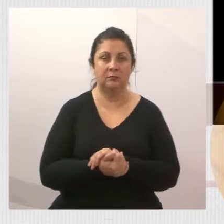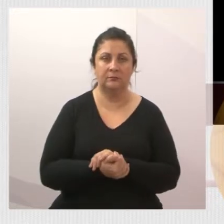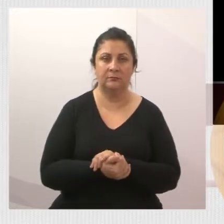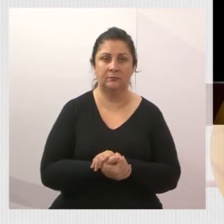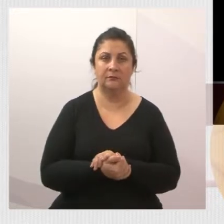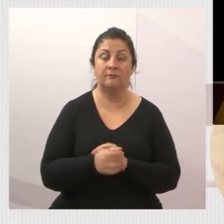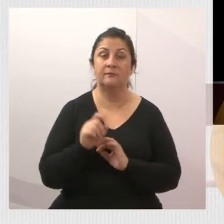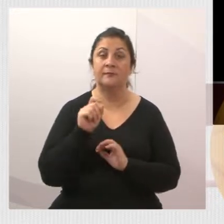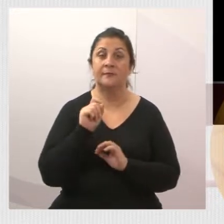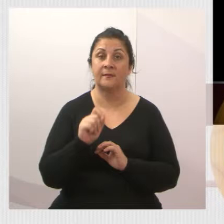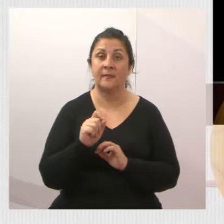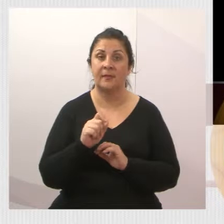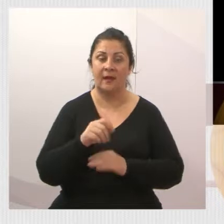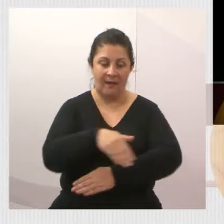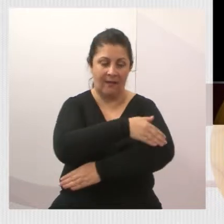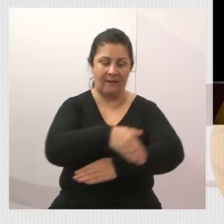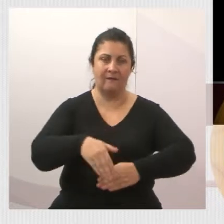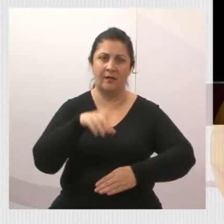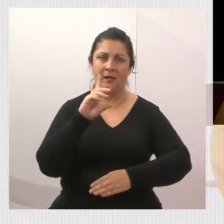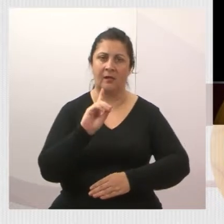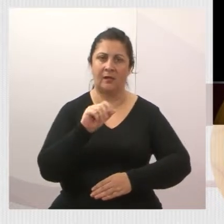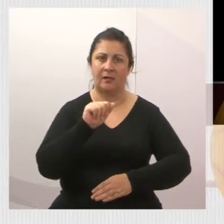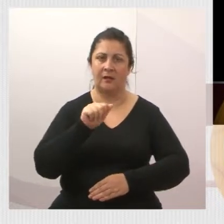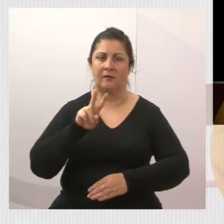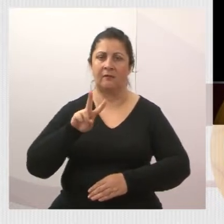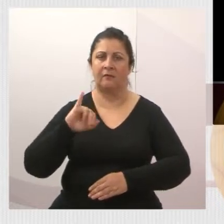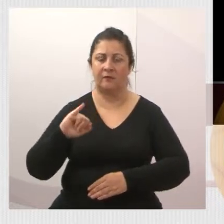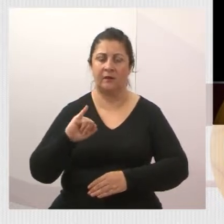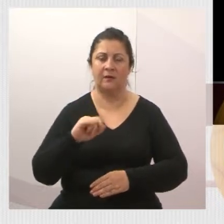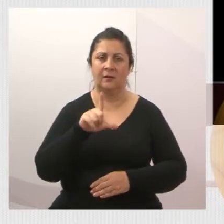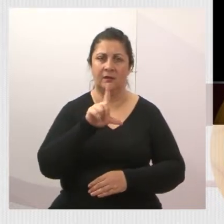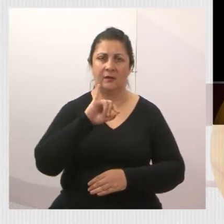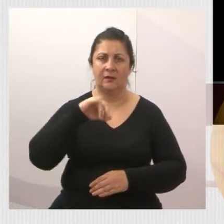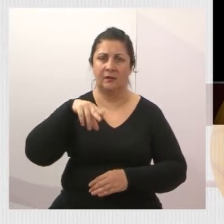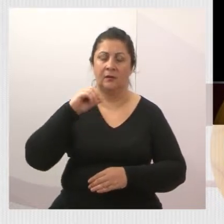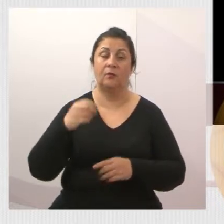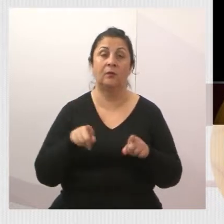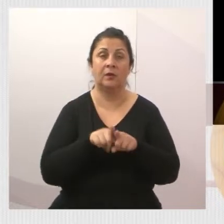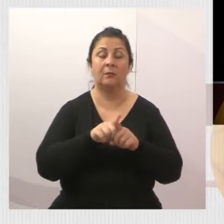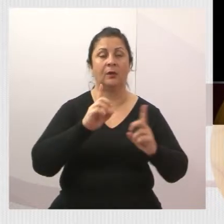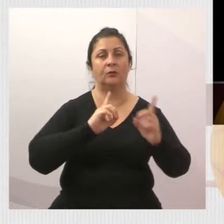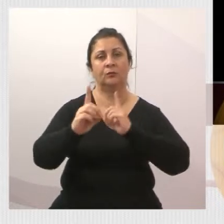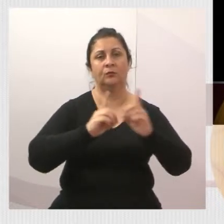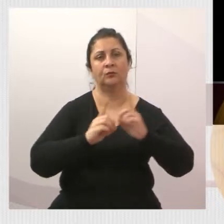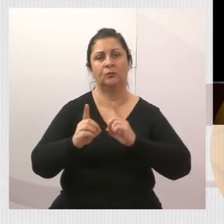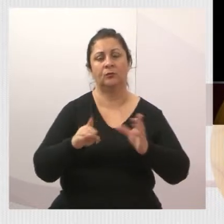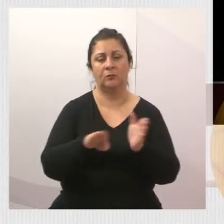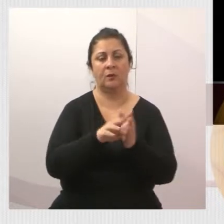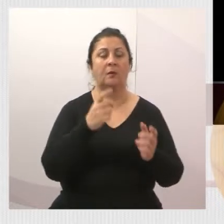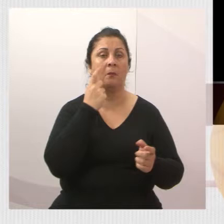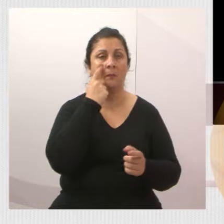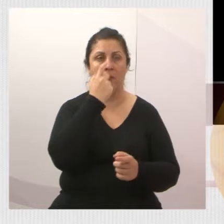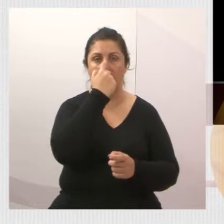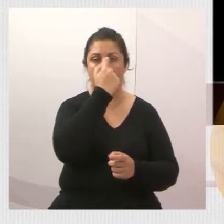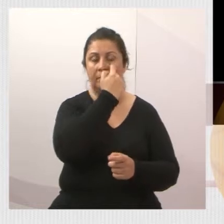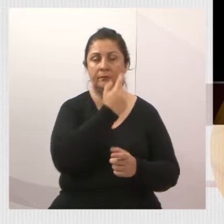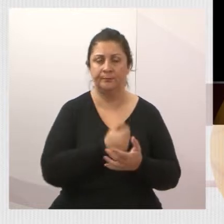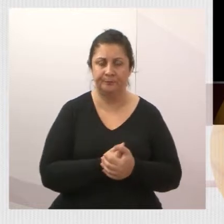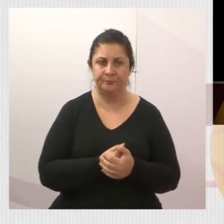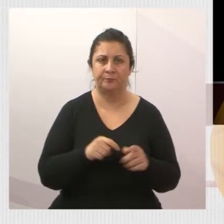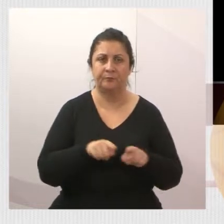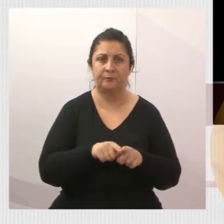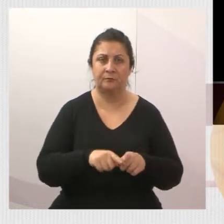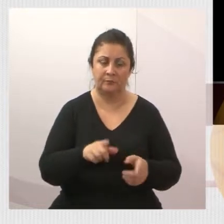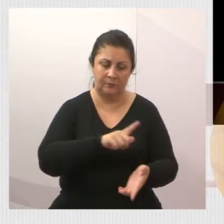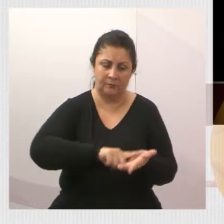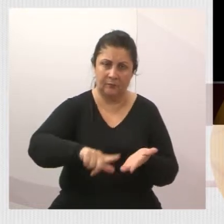é a continuação da Avenida Davilino, as obras de acesso da Marginal Dutra e Parque Meia Lua, as obras de pavimentação,